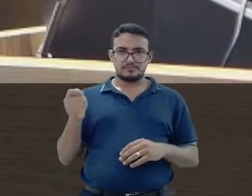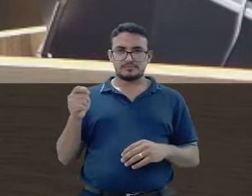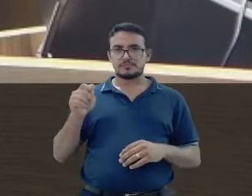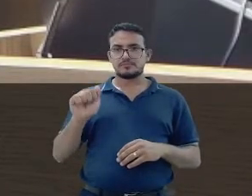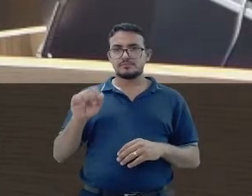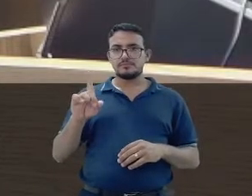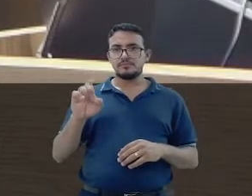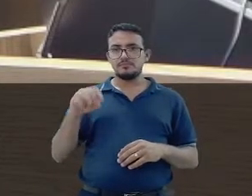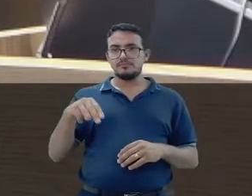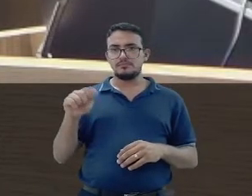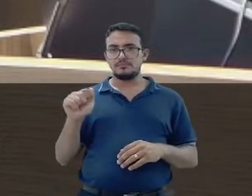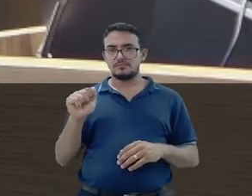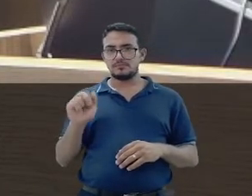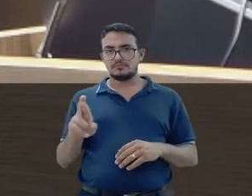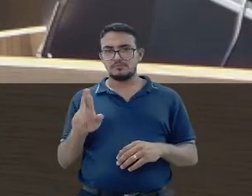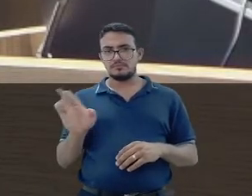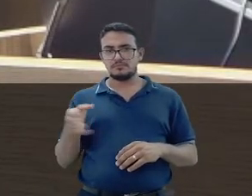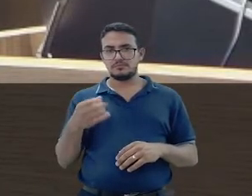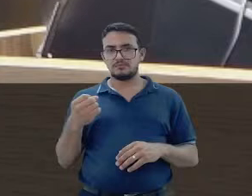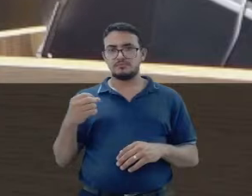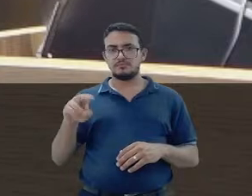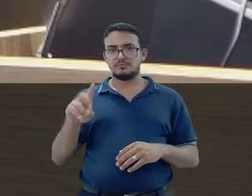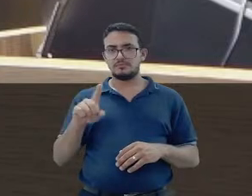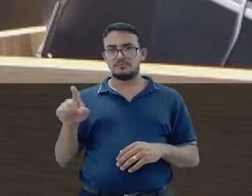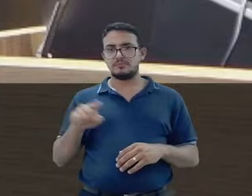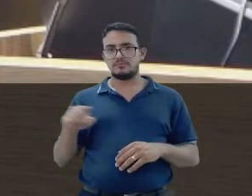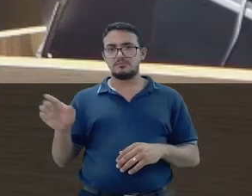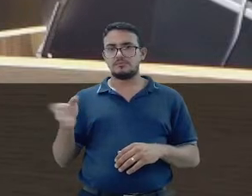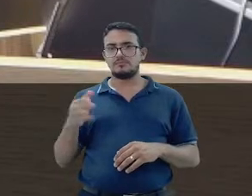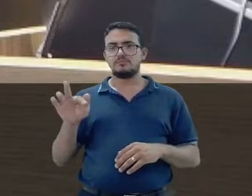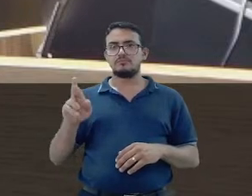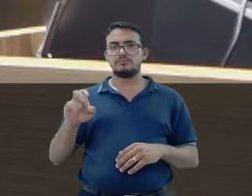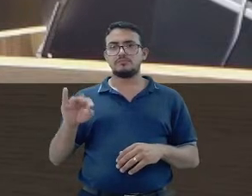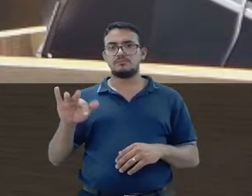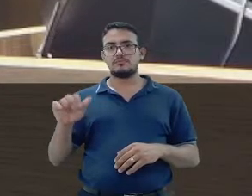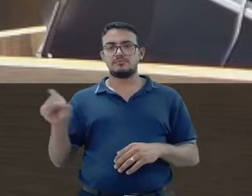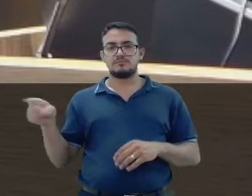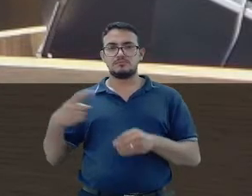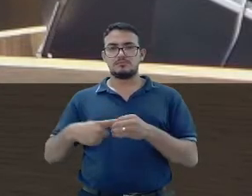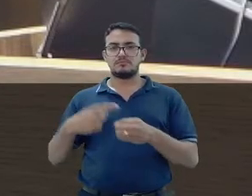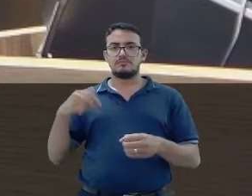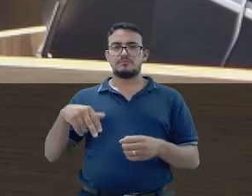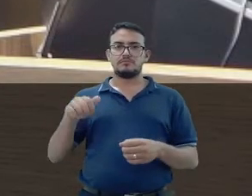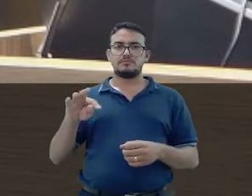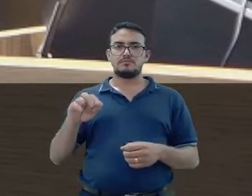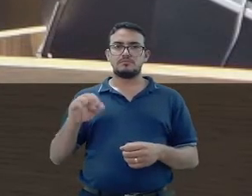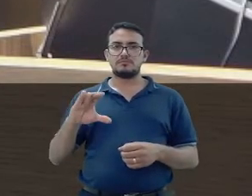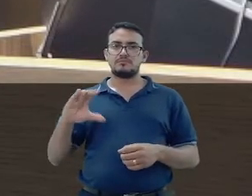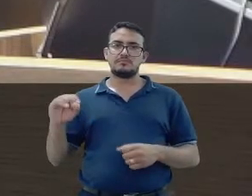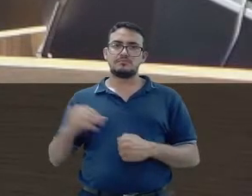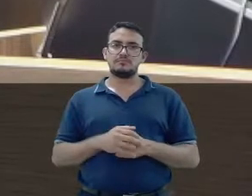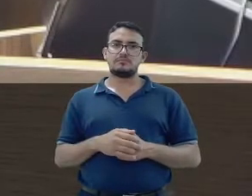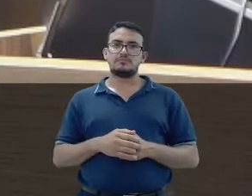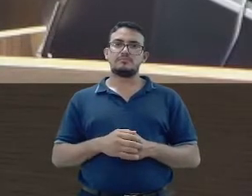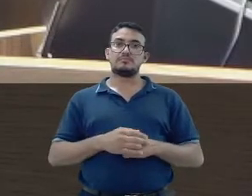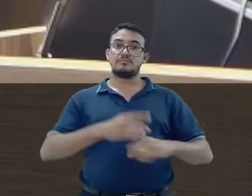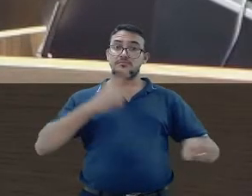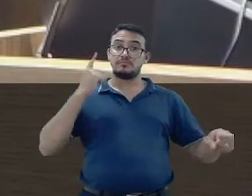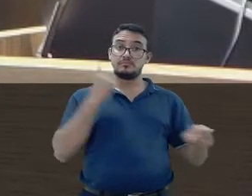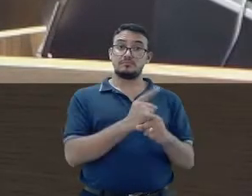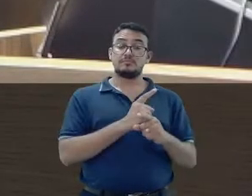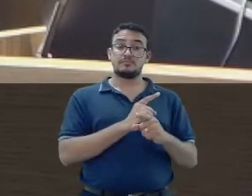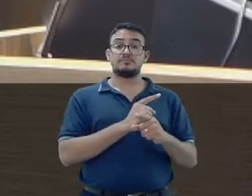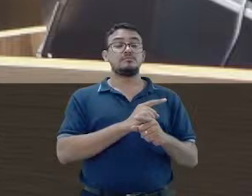na planta industrial da reclamada em Anastácio, MS, local em que o autor laborou, foi constatado que os